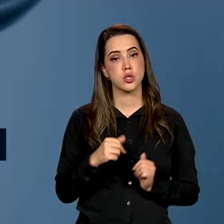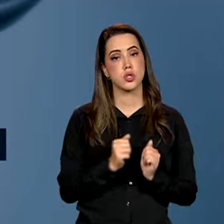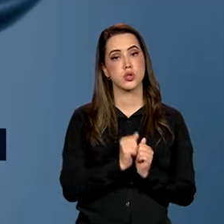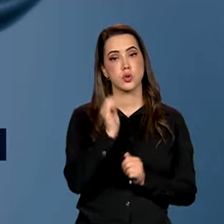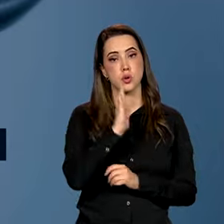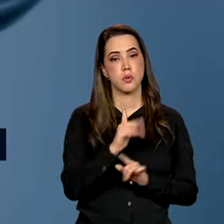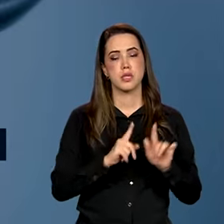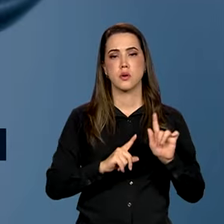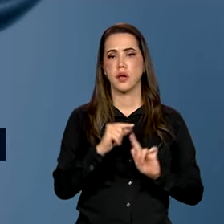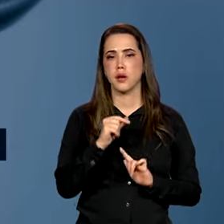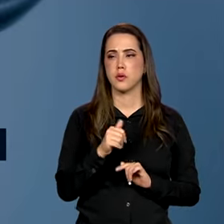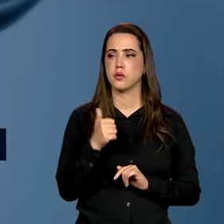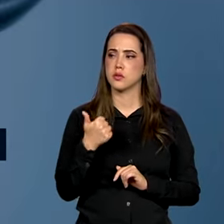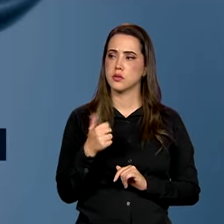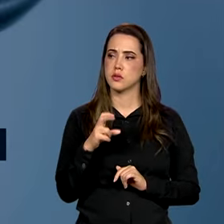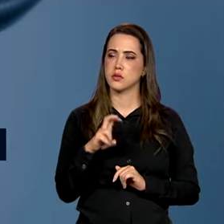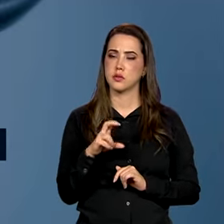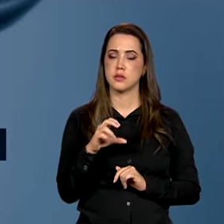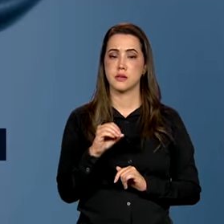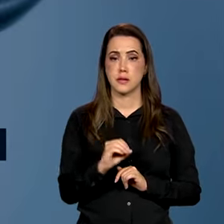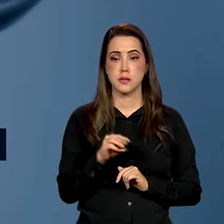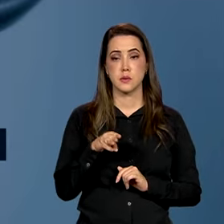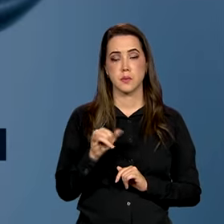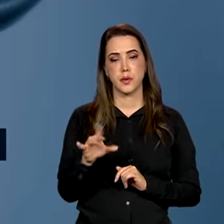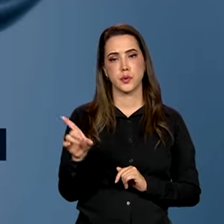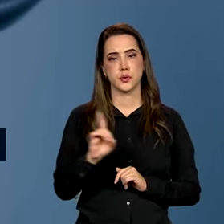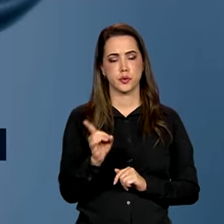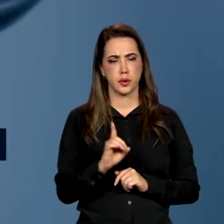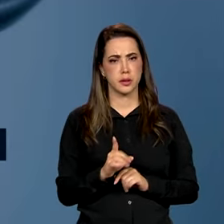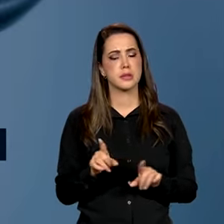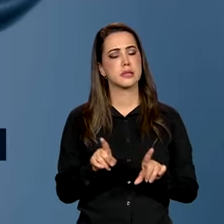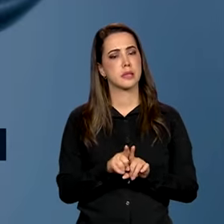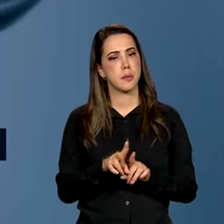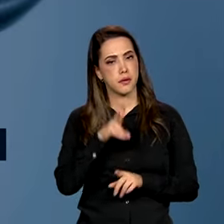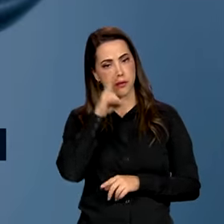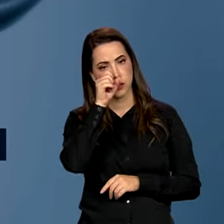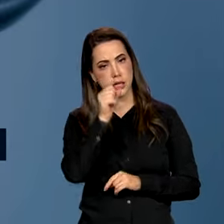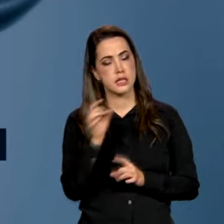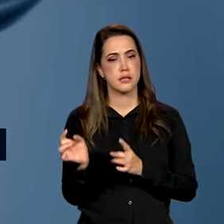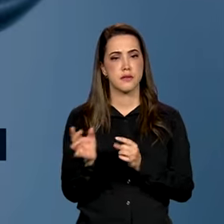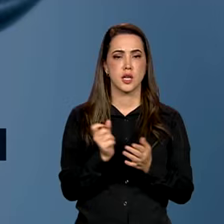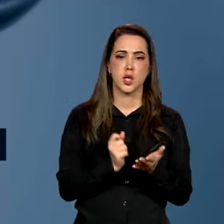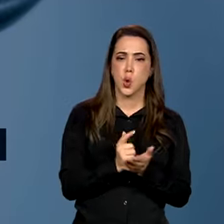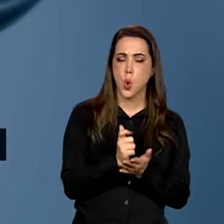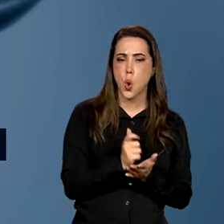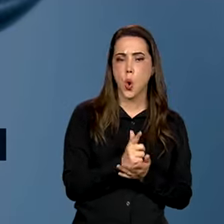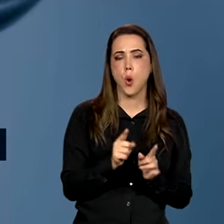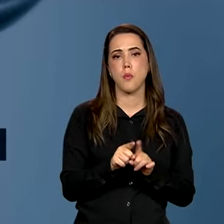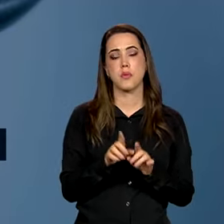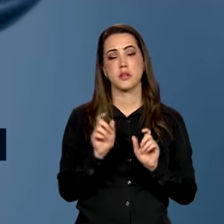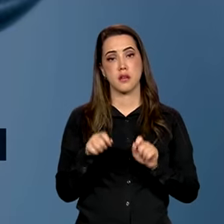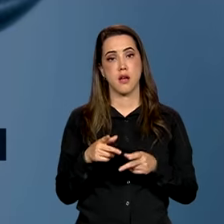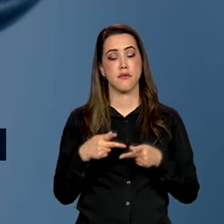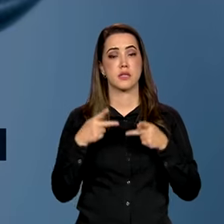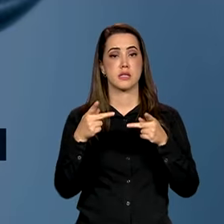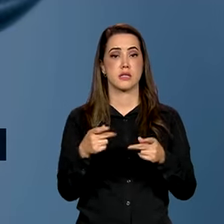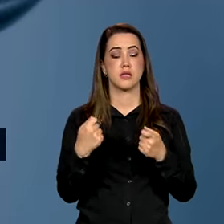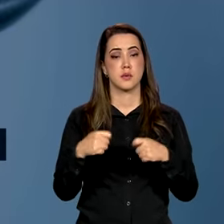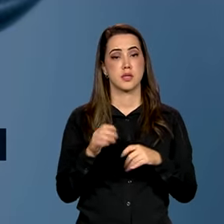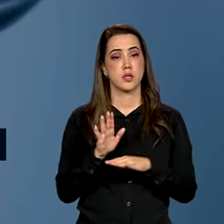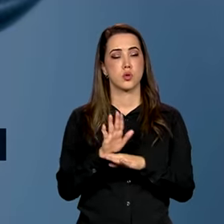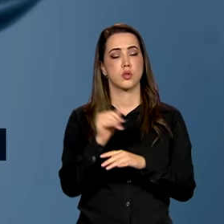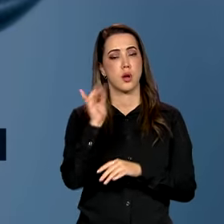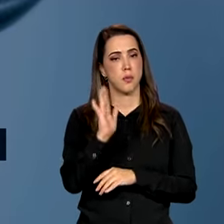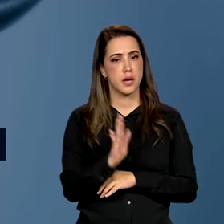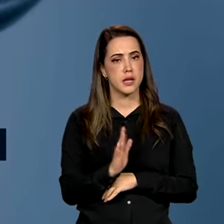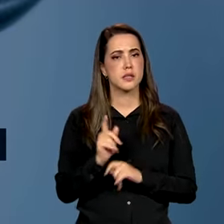um recorde de 150 Bilhões de Dólares além de fortalecer o comércio a visita deve ajudar o Brasil a se